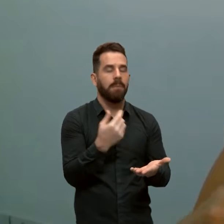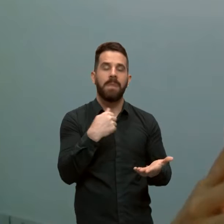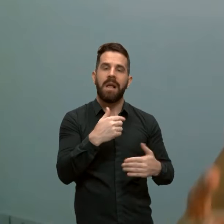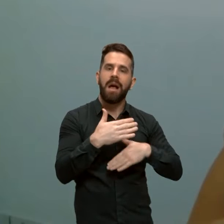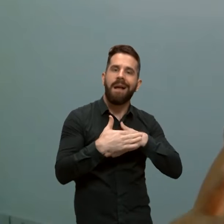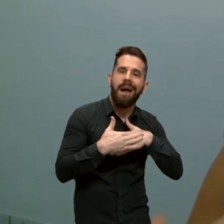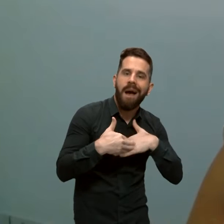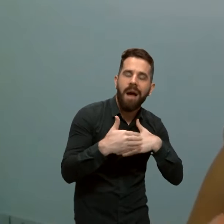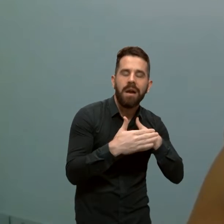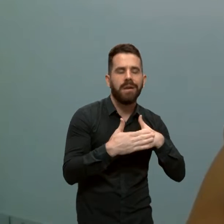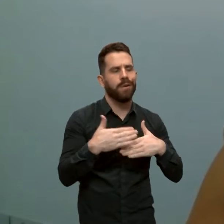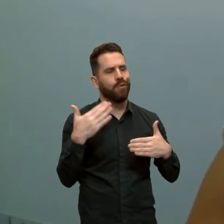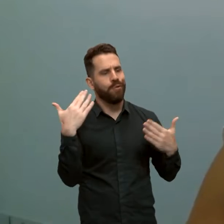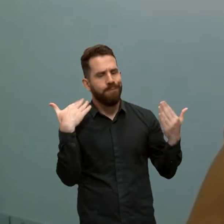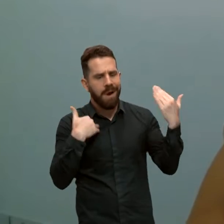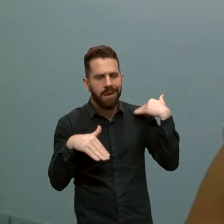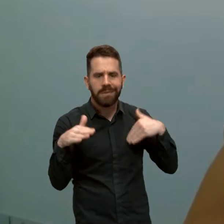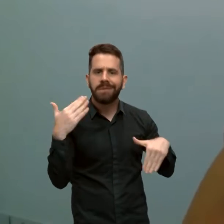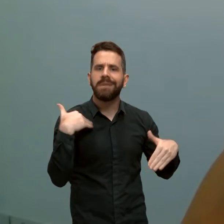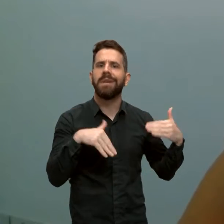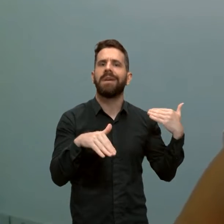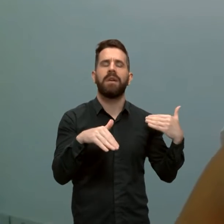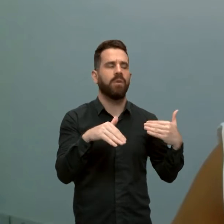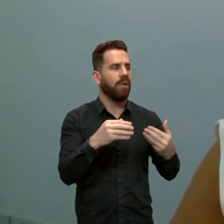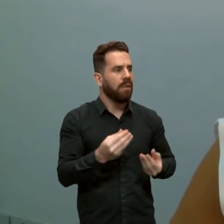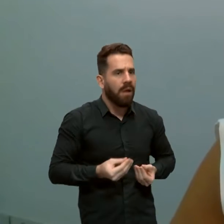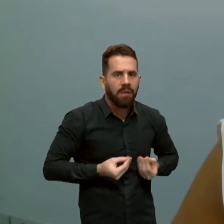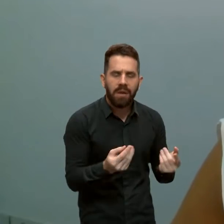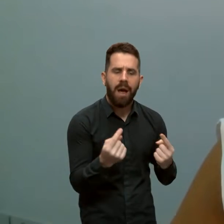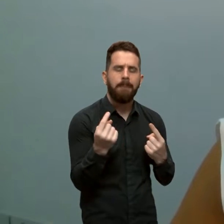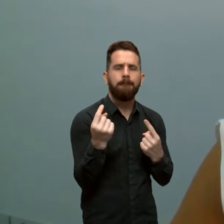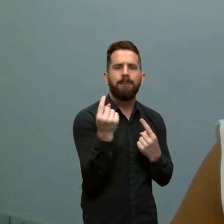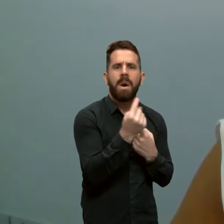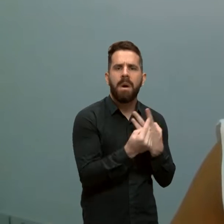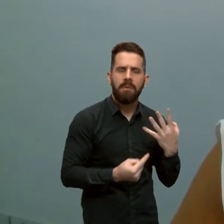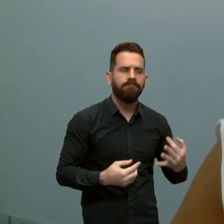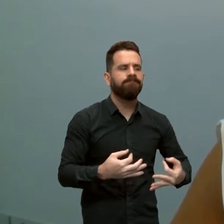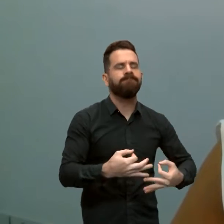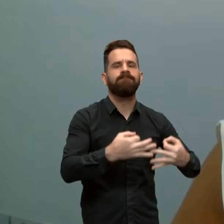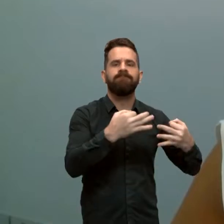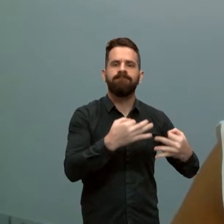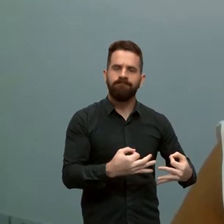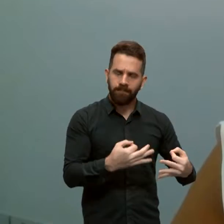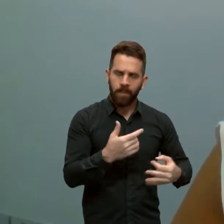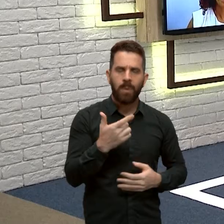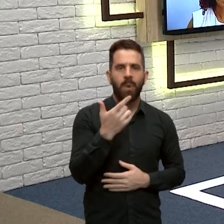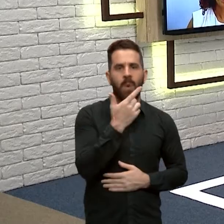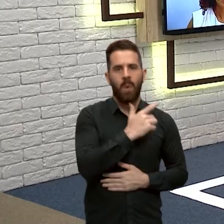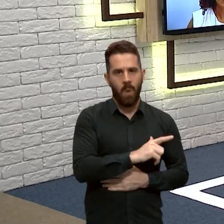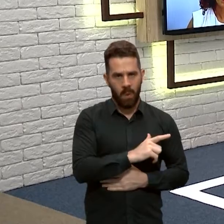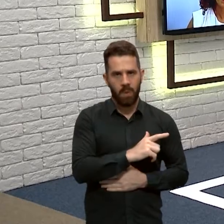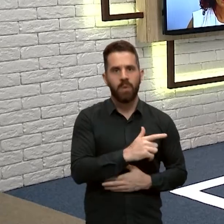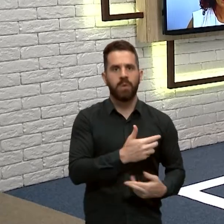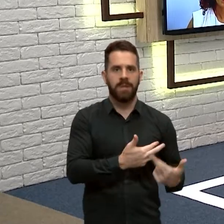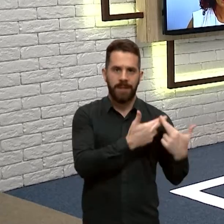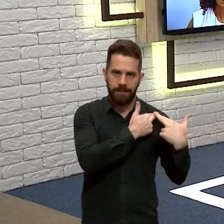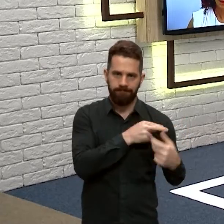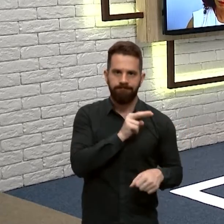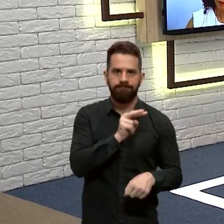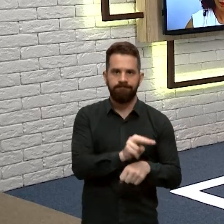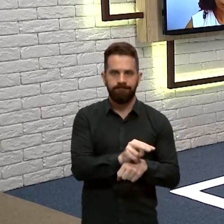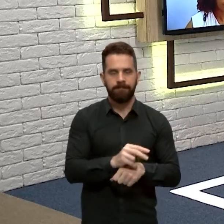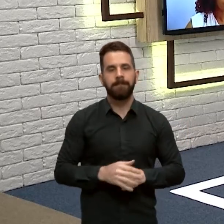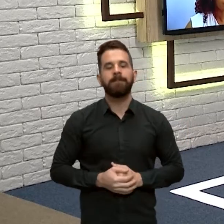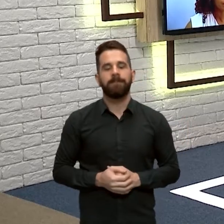passeio, oferecer condições para que de fato eles tenham a guarda deles. Bom, Pauliane, e